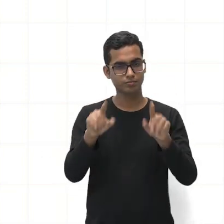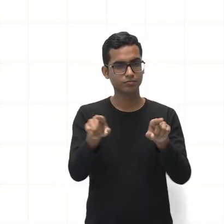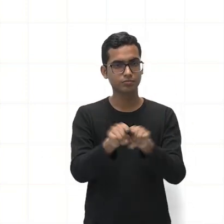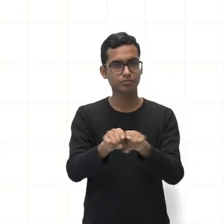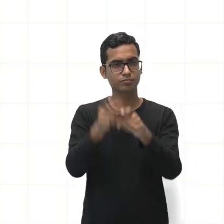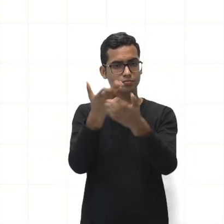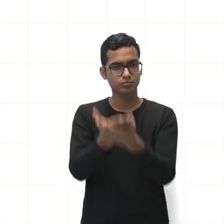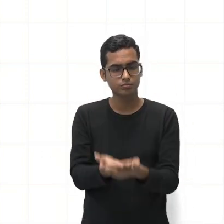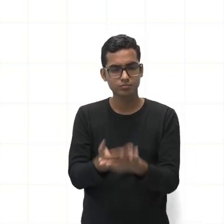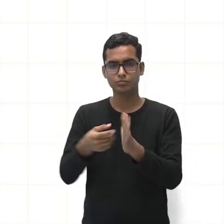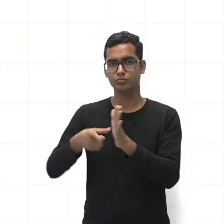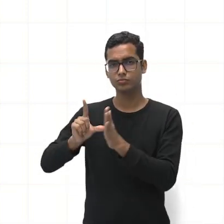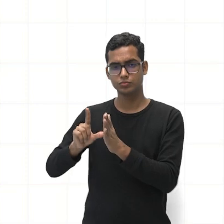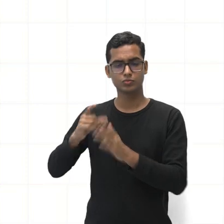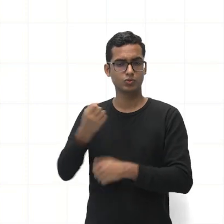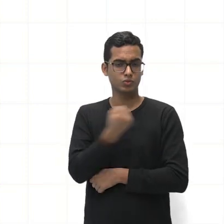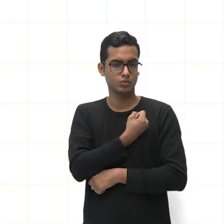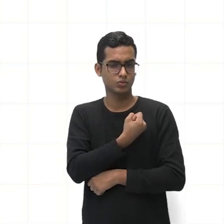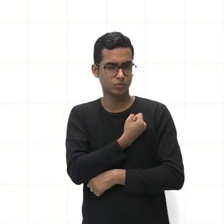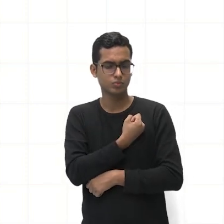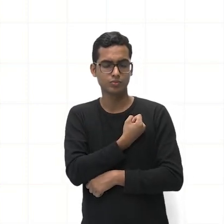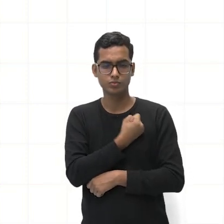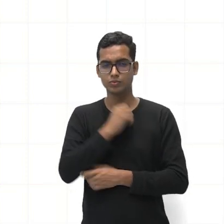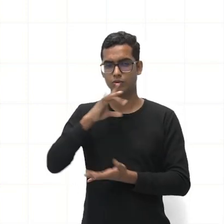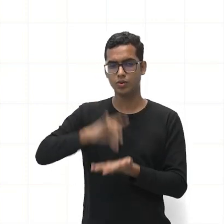princípio que se fazia com números naturais.